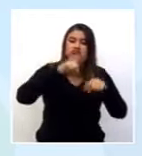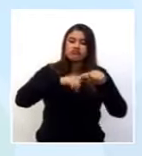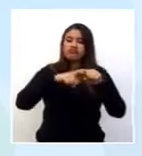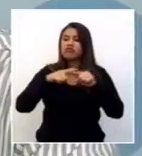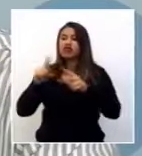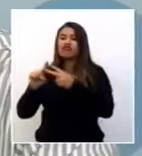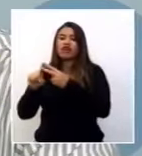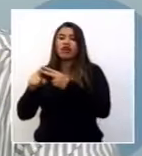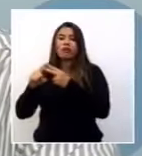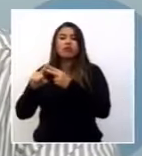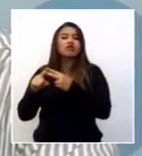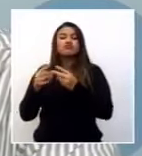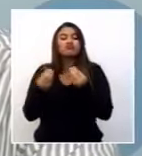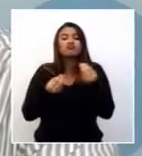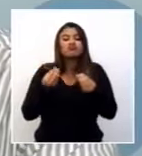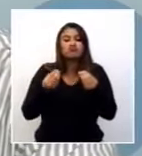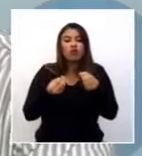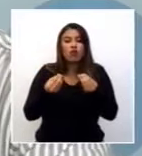apontados?